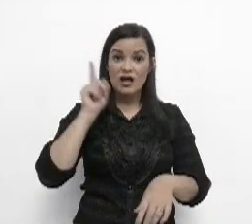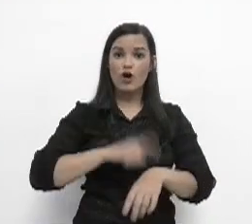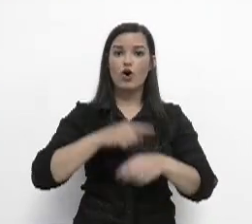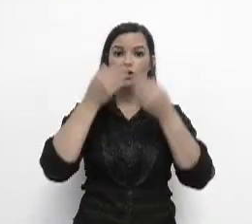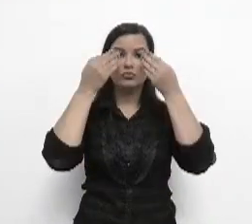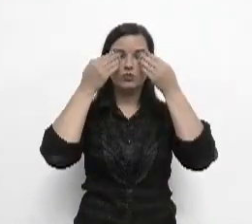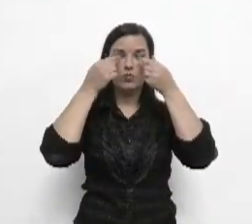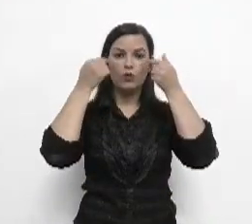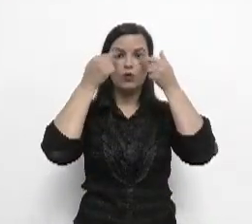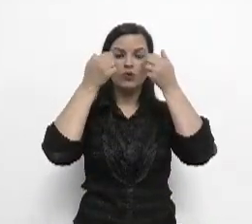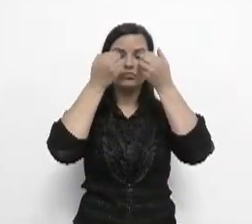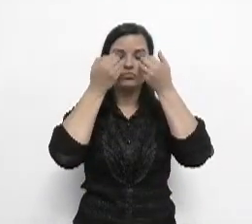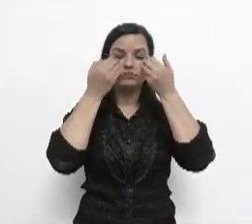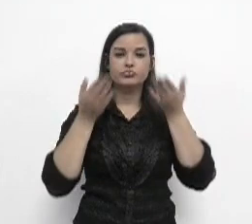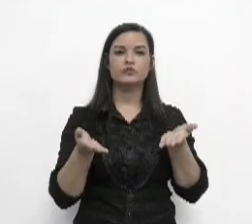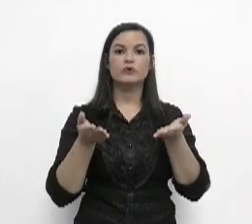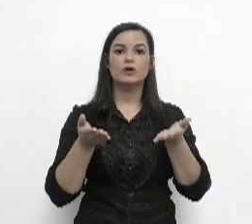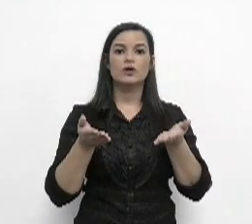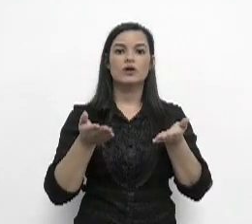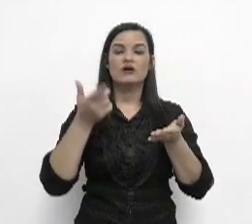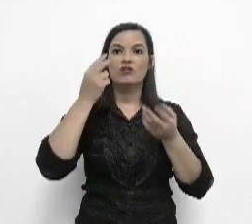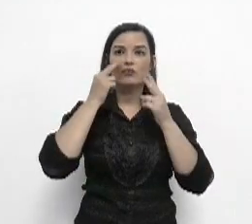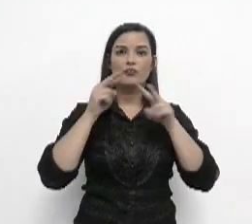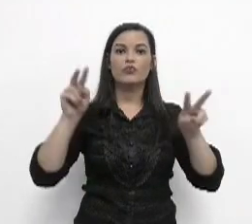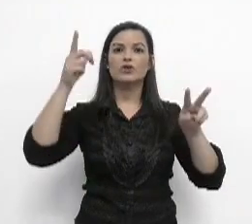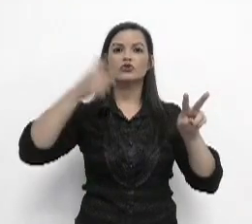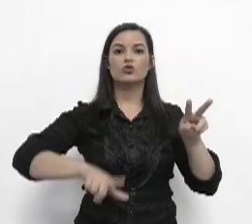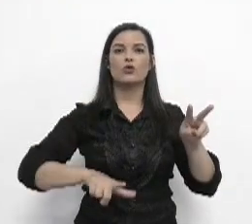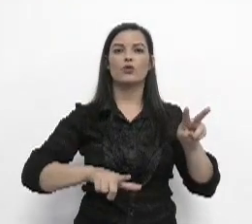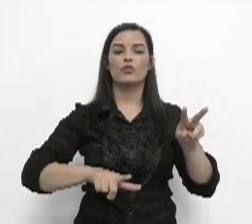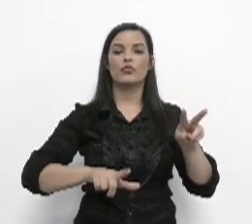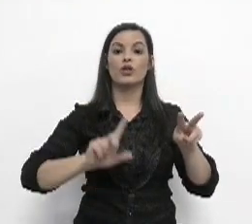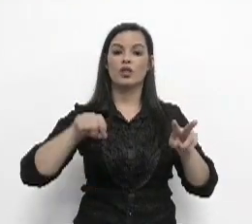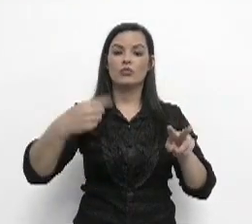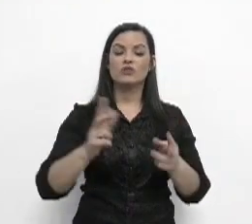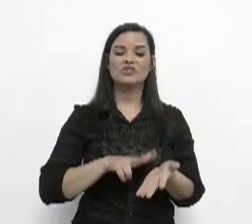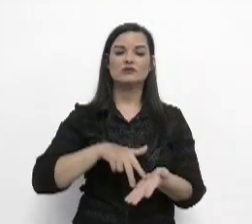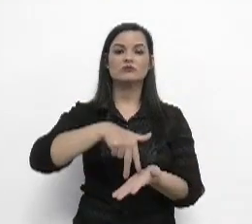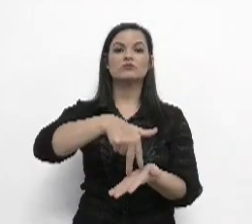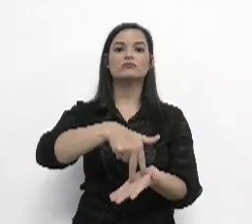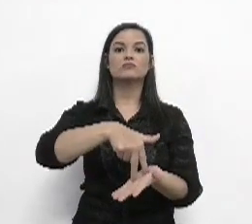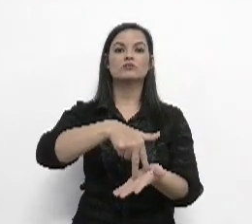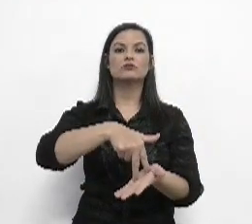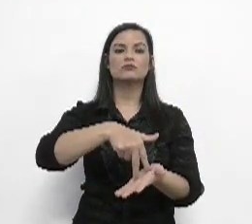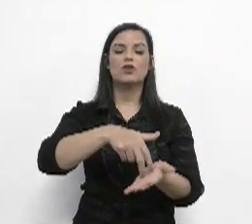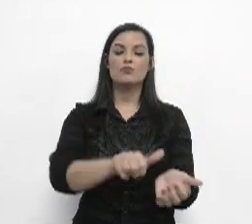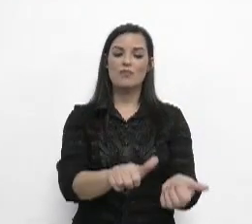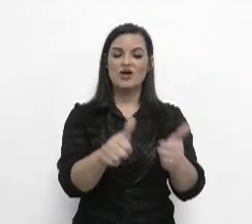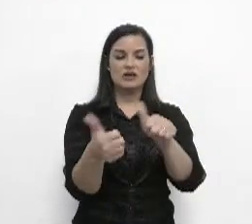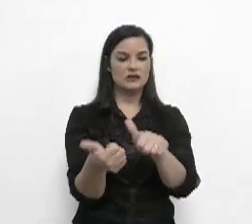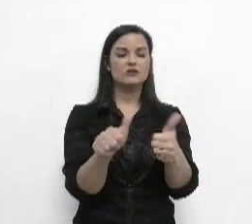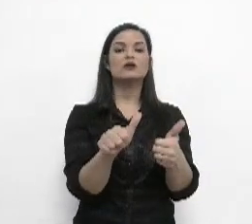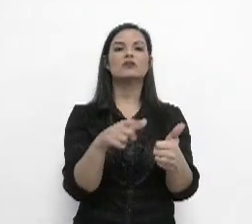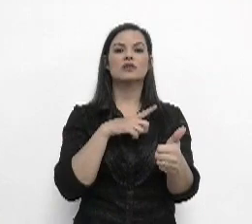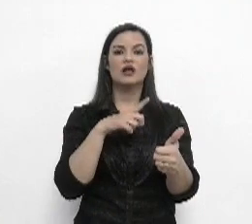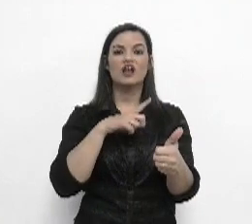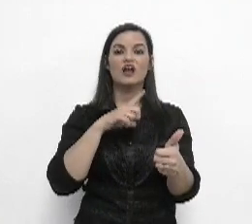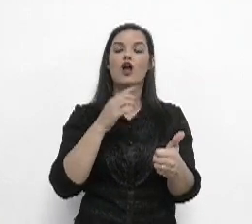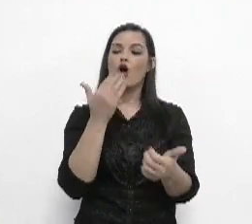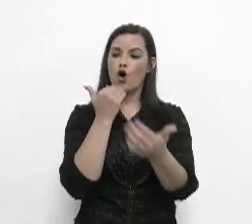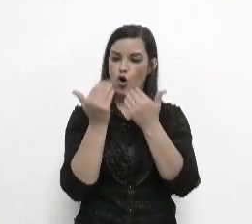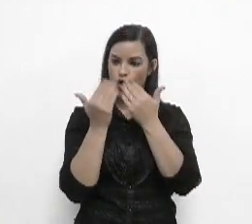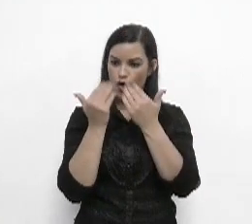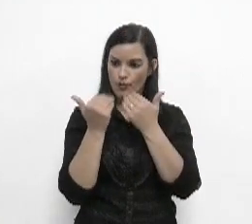umas escamas, e tornou a ver. A seguir levantou-se e foi batizado, e depois de ter se